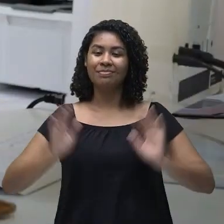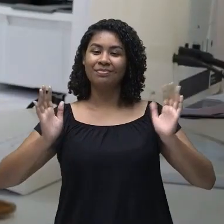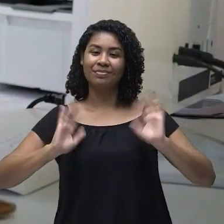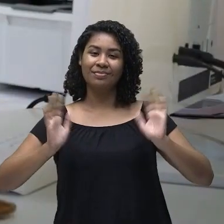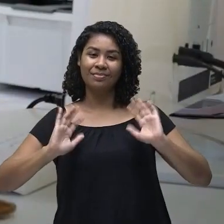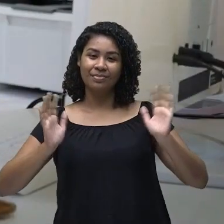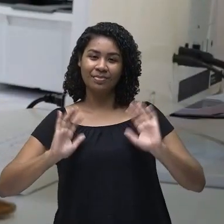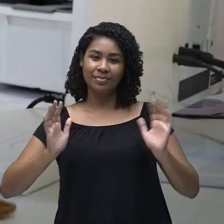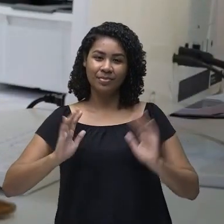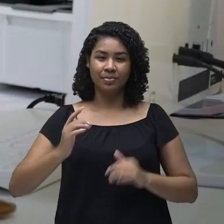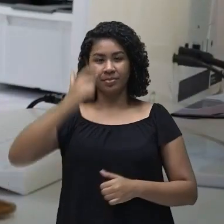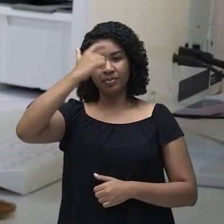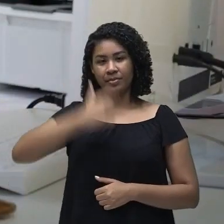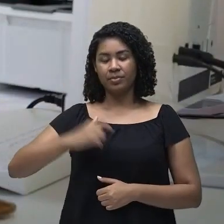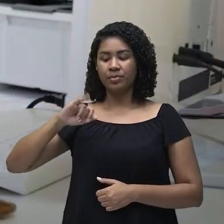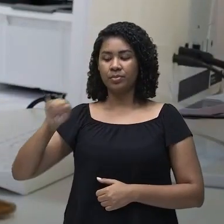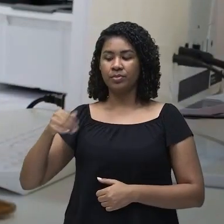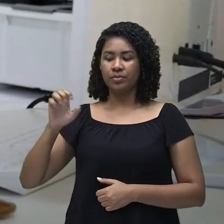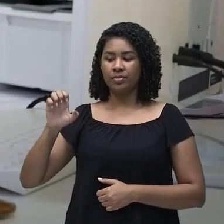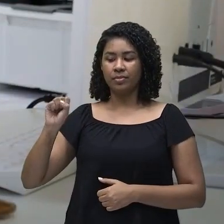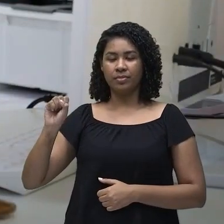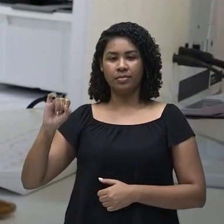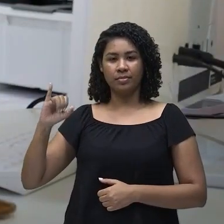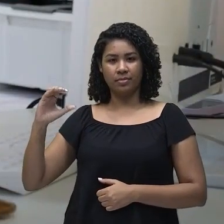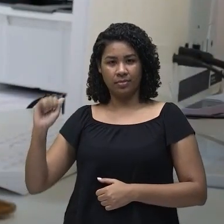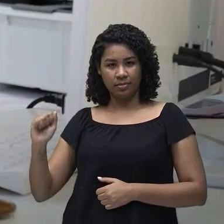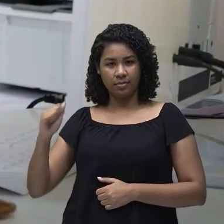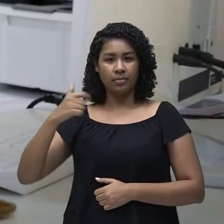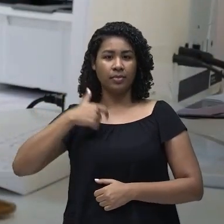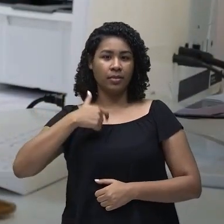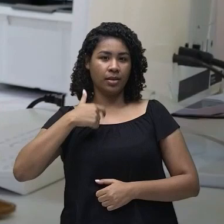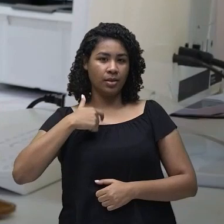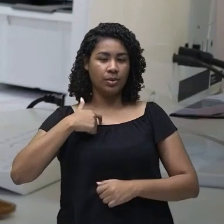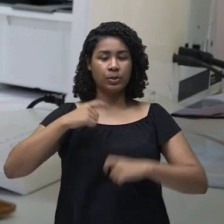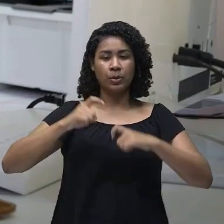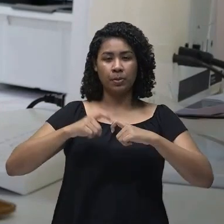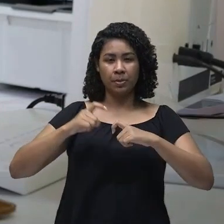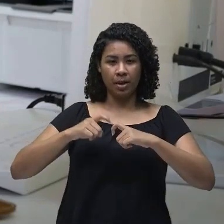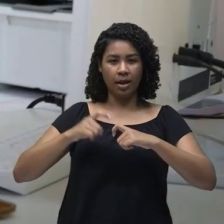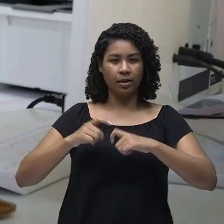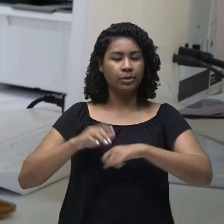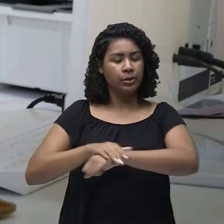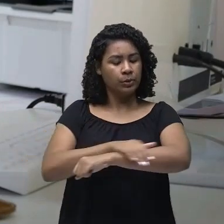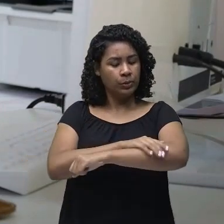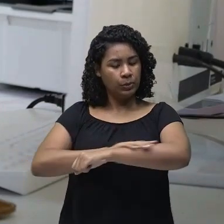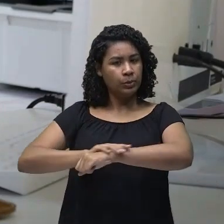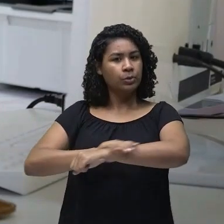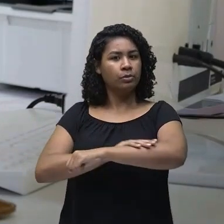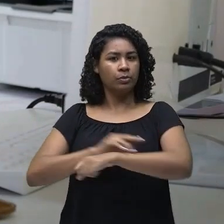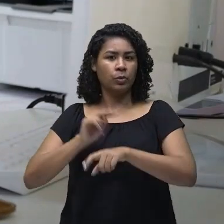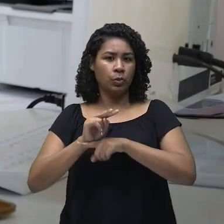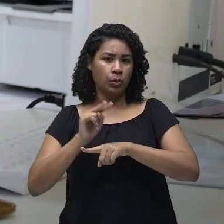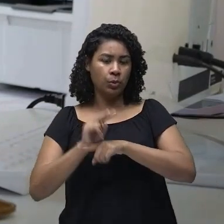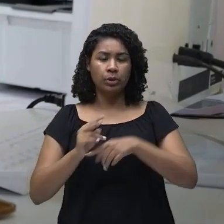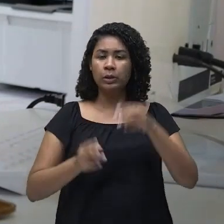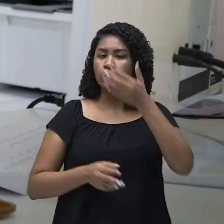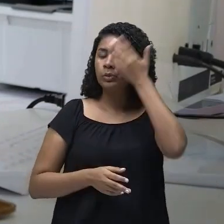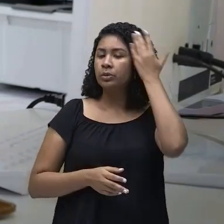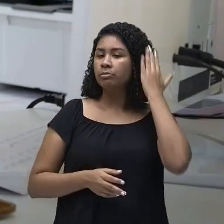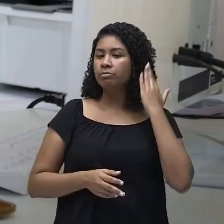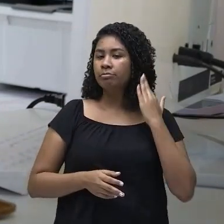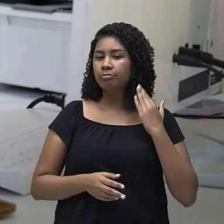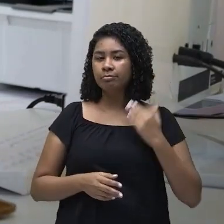Olá! Meu nome é Jéssica Castiel, eu sou médica dermatologista, é a especialidade médica que cuida de pele, cabelos e